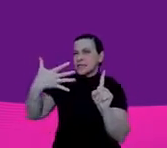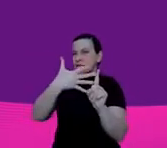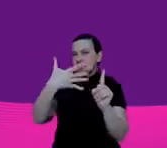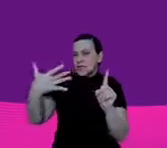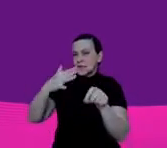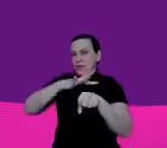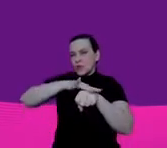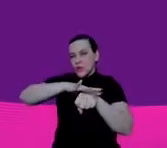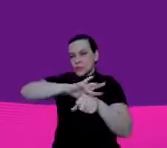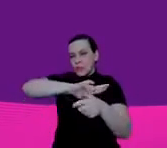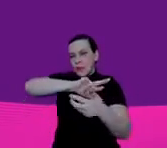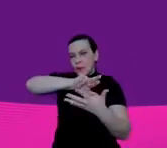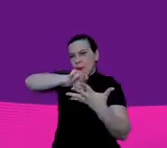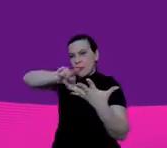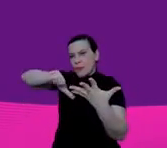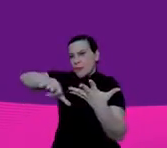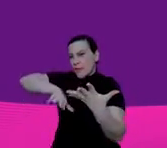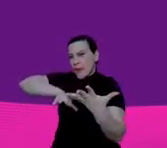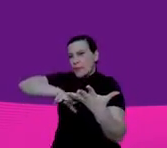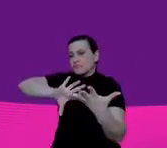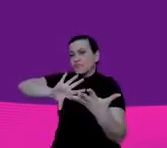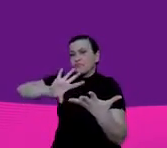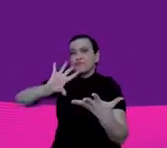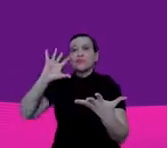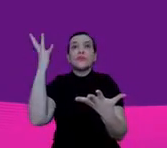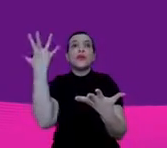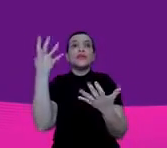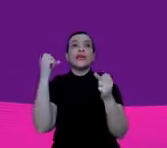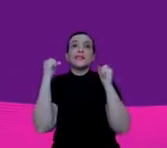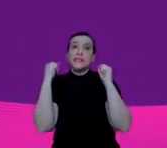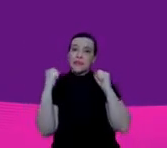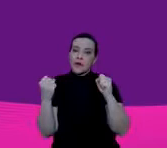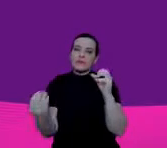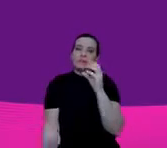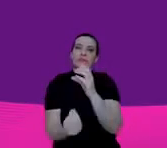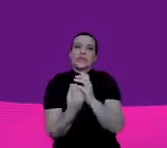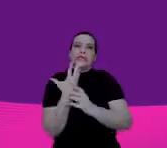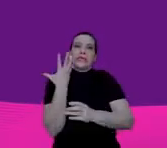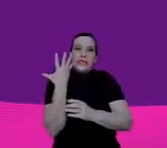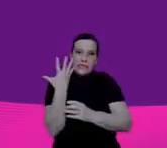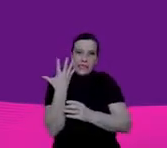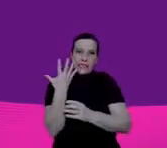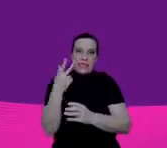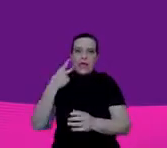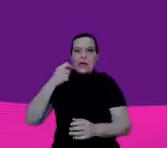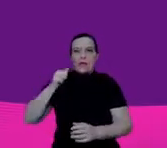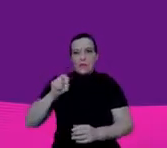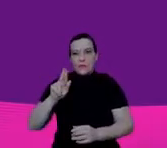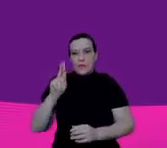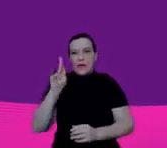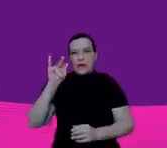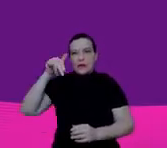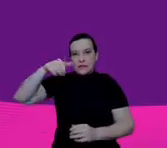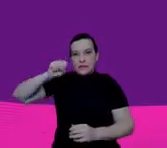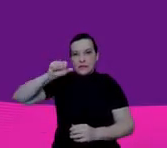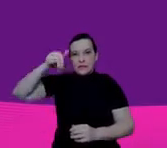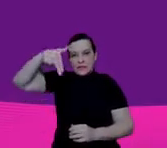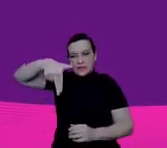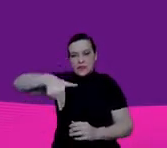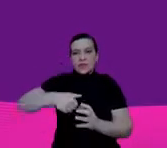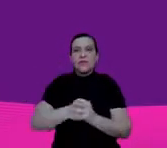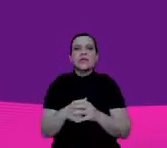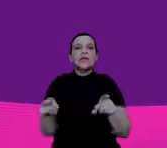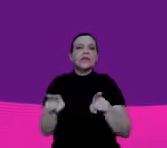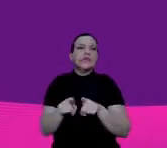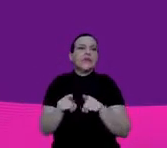acabam desembocando numa via comum de disfunção dopaminérgica. E aí se discute muito a presença de subtipos, quem tem